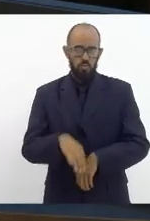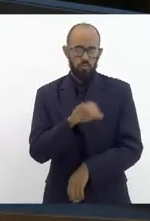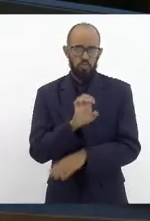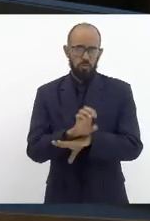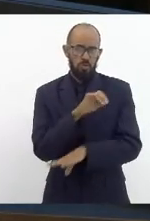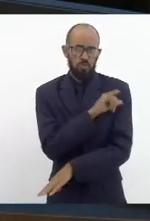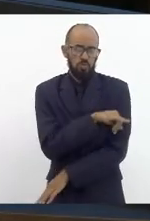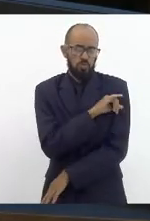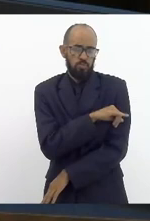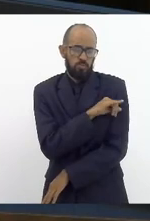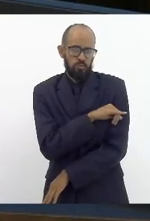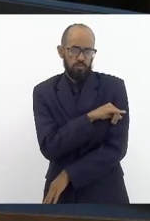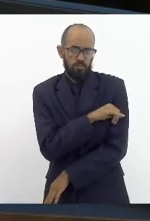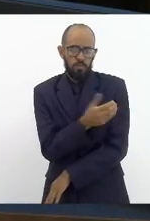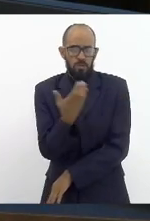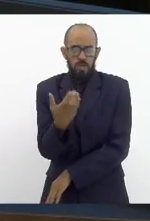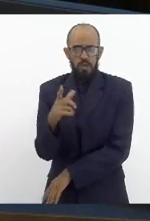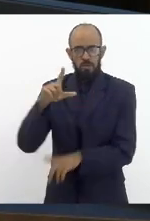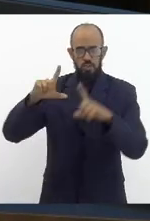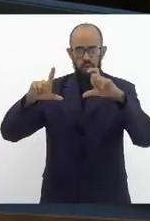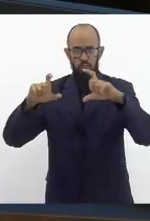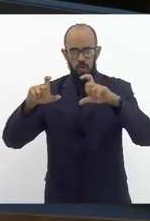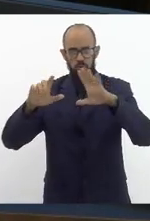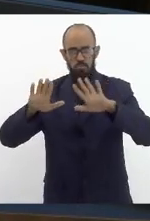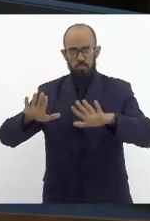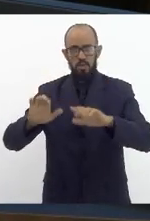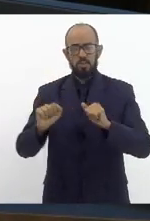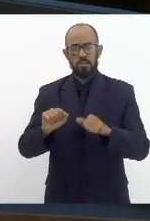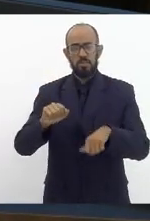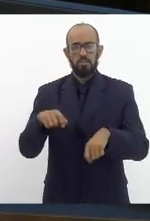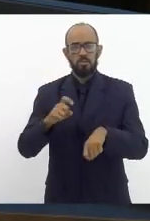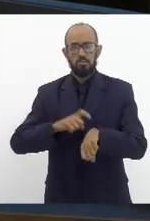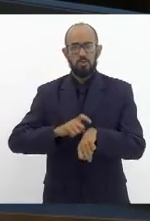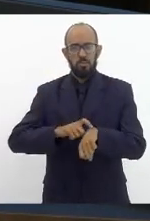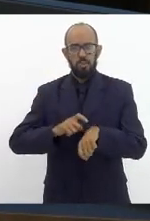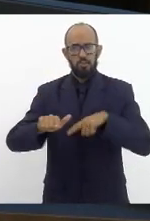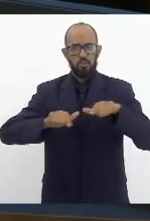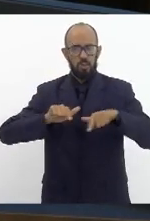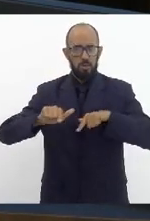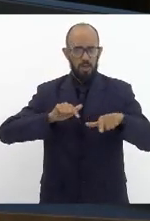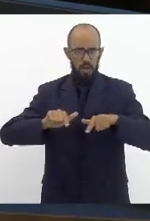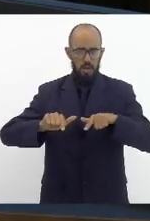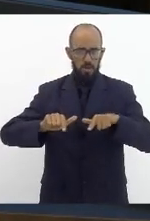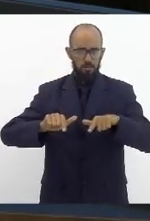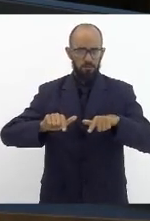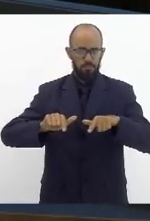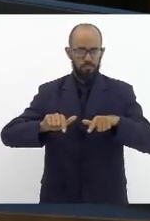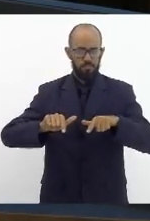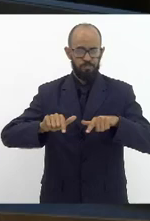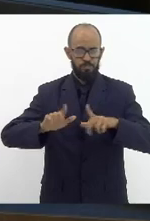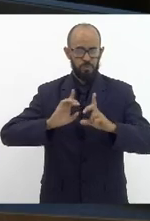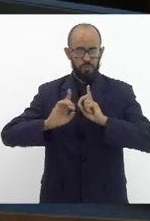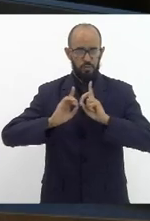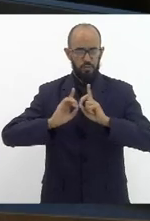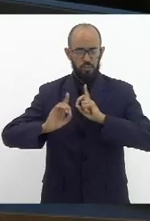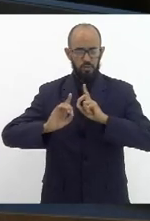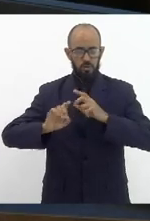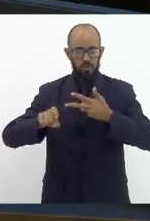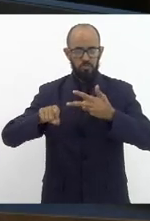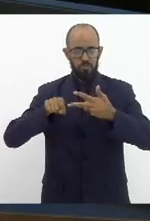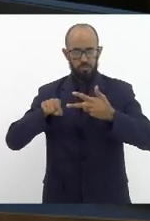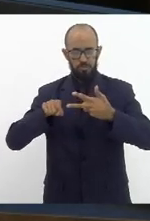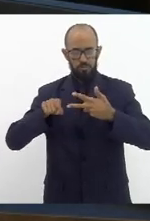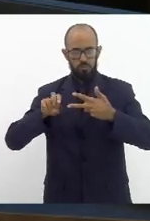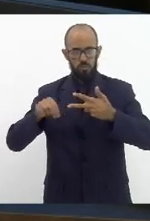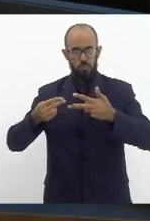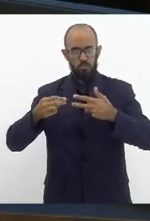ponto. Querem sair na foto, mas na hora de trabalhar, dialogar com o Poder Executivo, com o